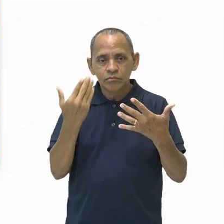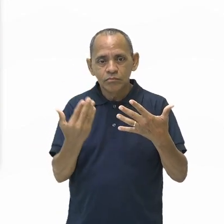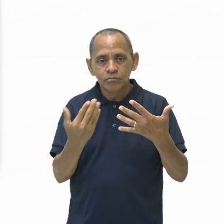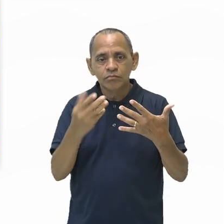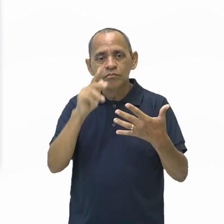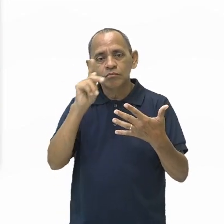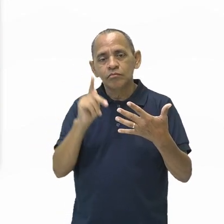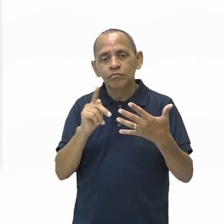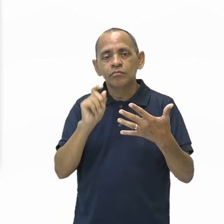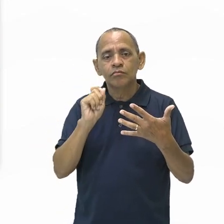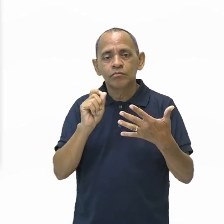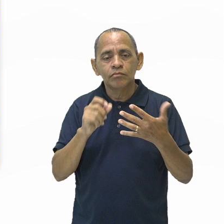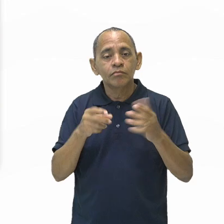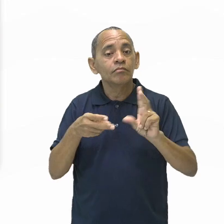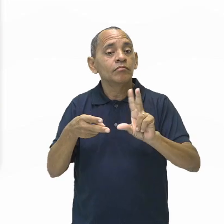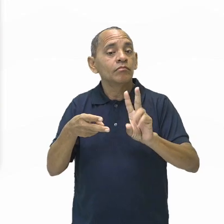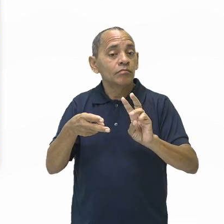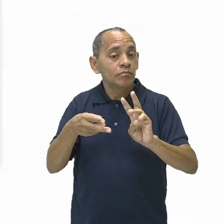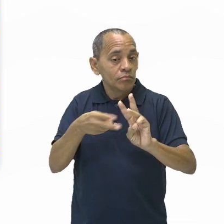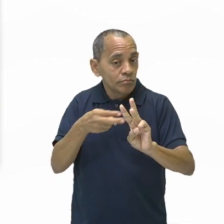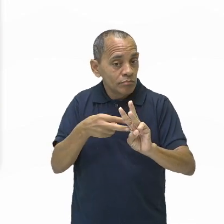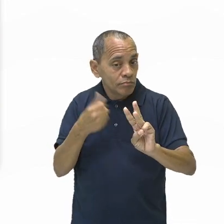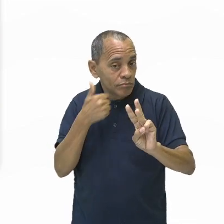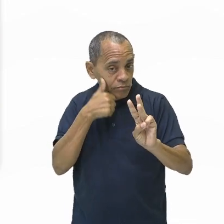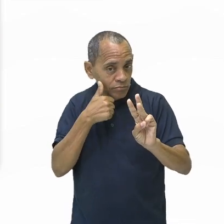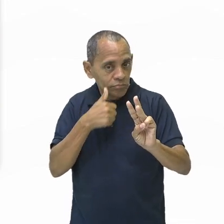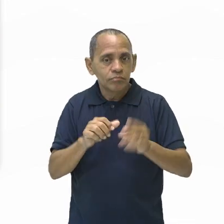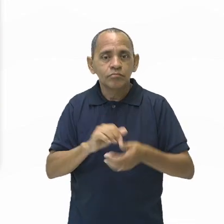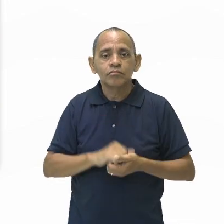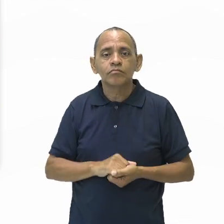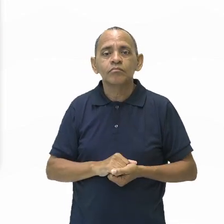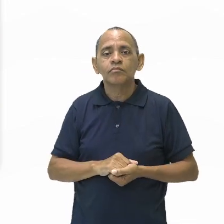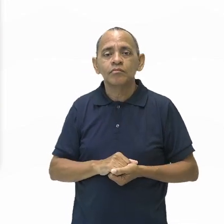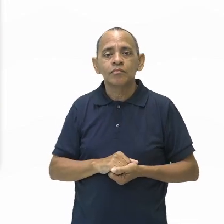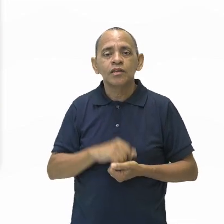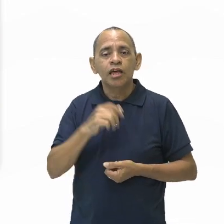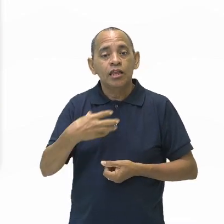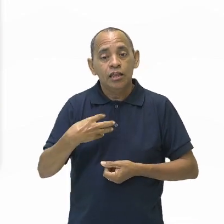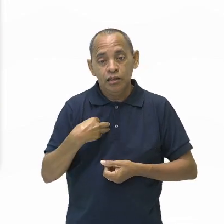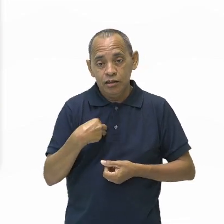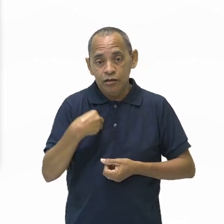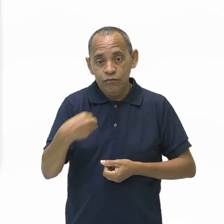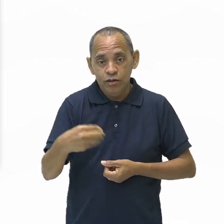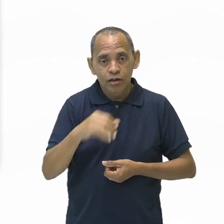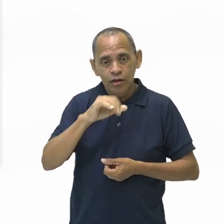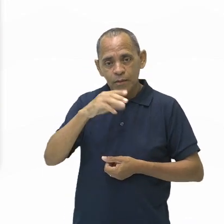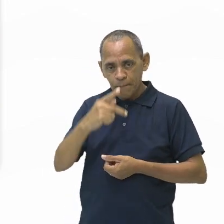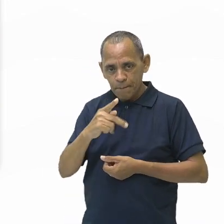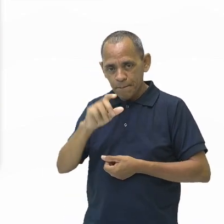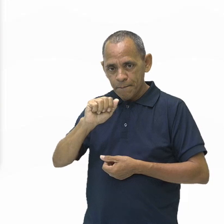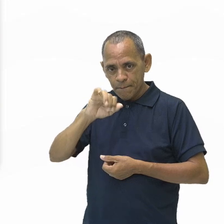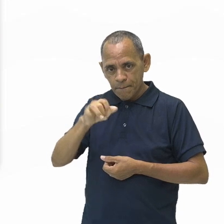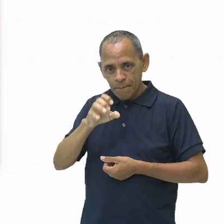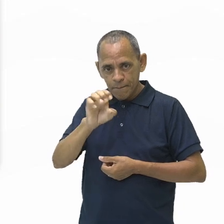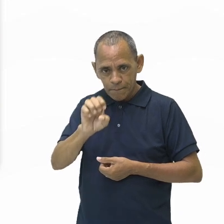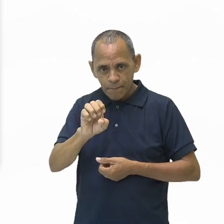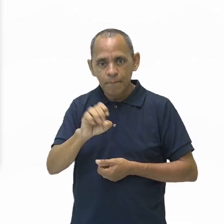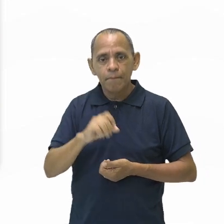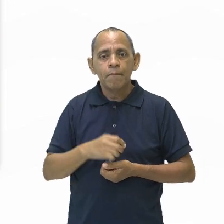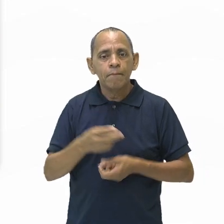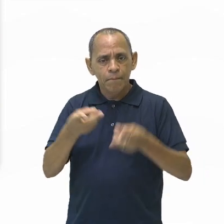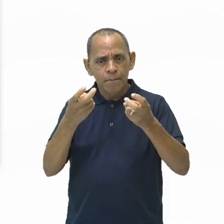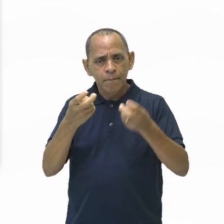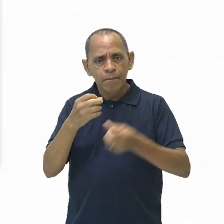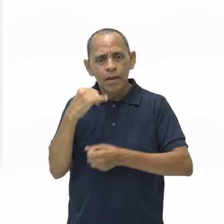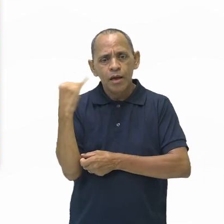A história é de uma indígena. Então, Iracema era filha do pajé. Então, veja a importância da